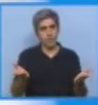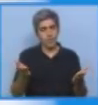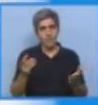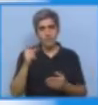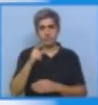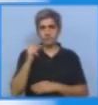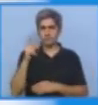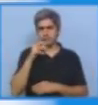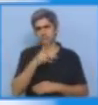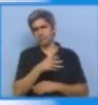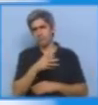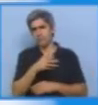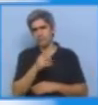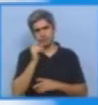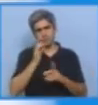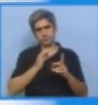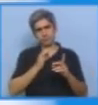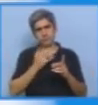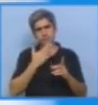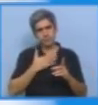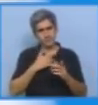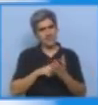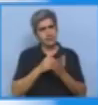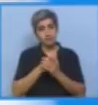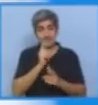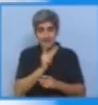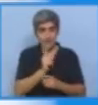Disseram-lhe eles: Senhor, dá-nos sempre desse pão.